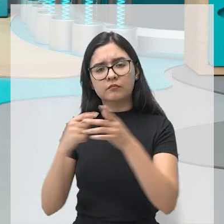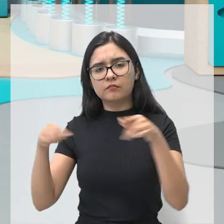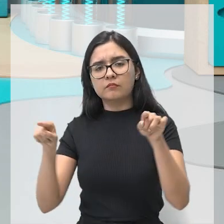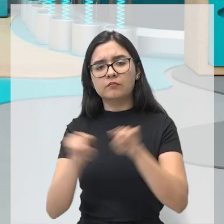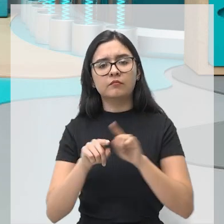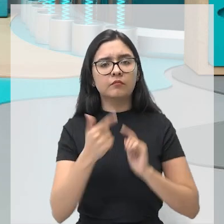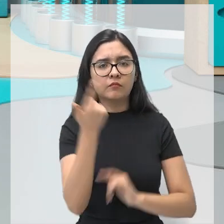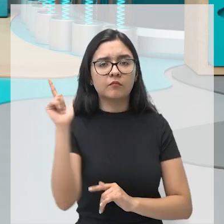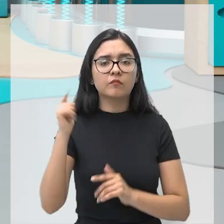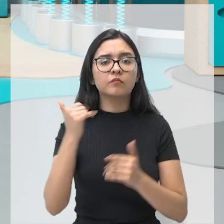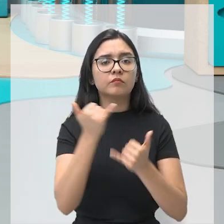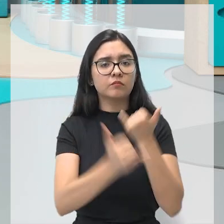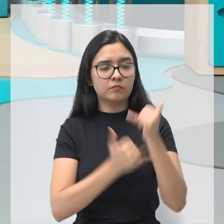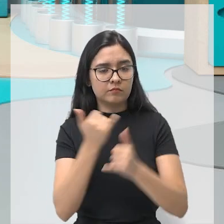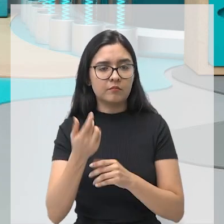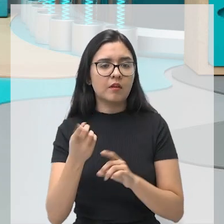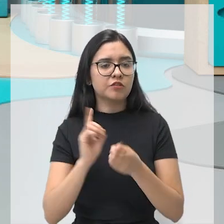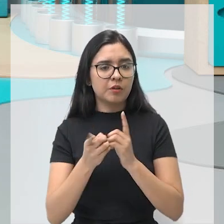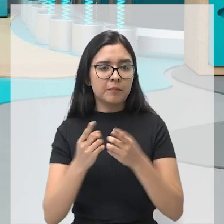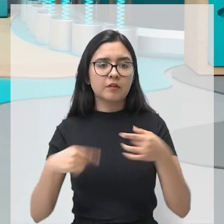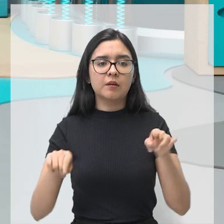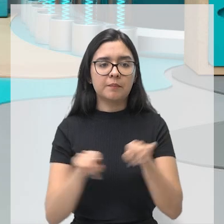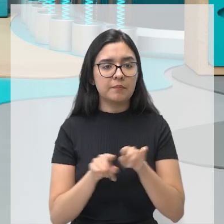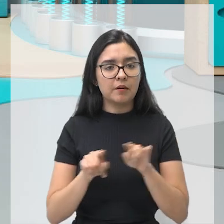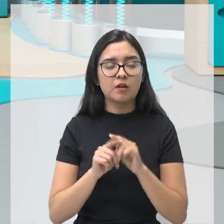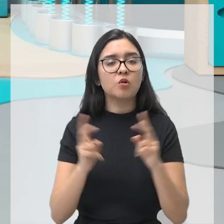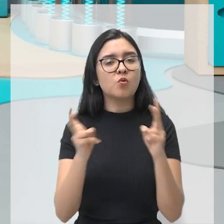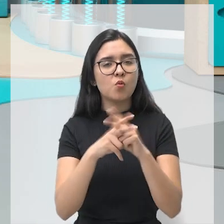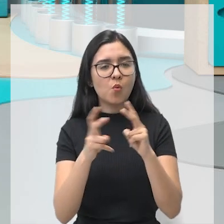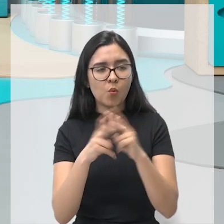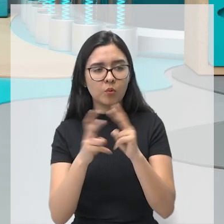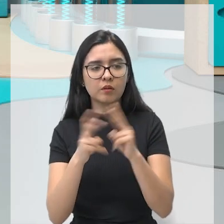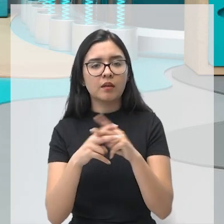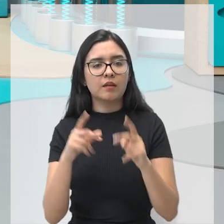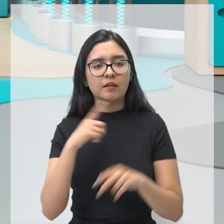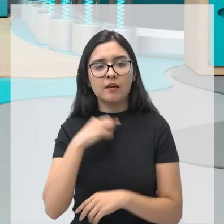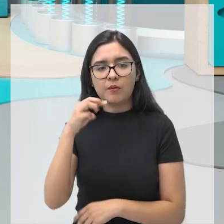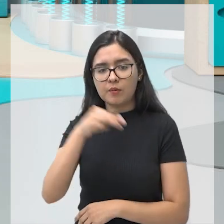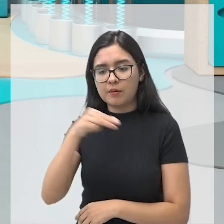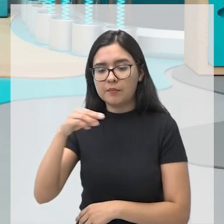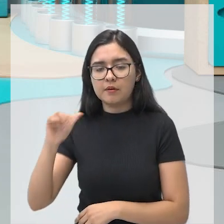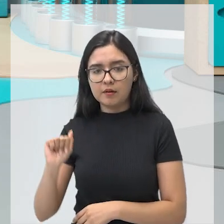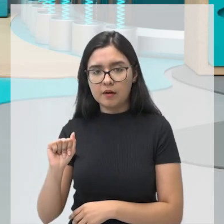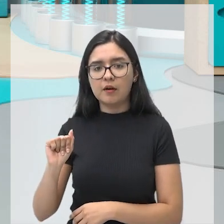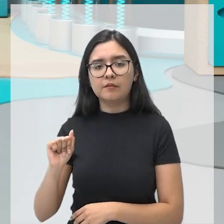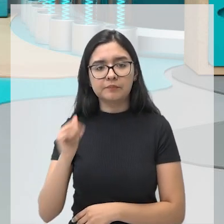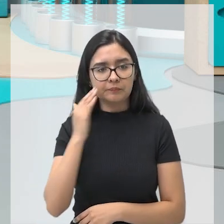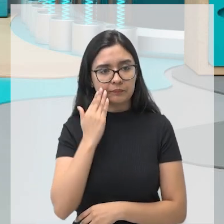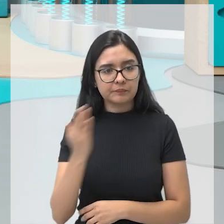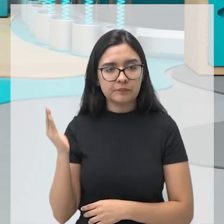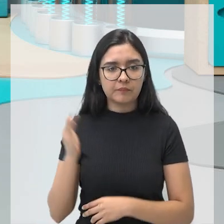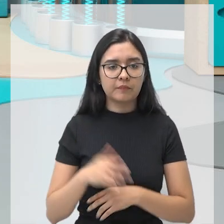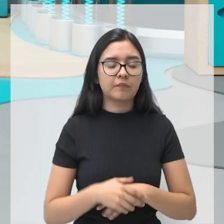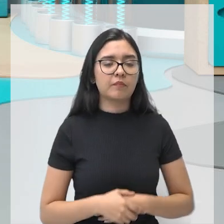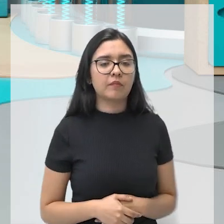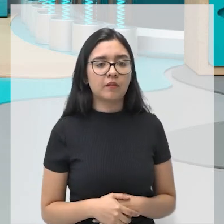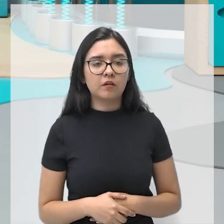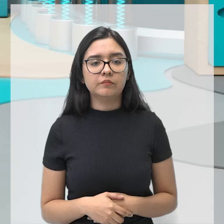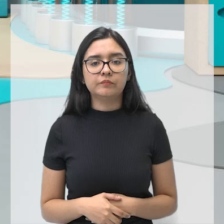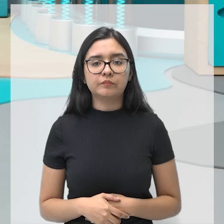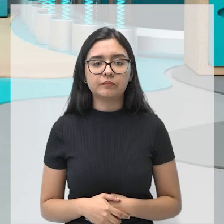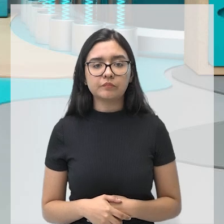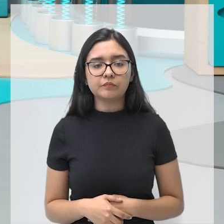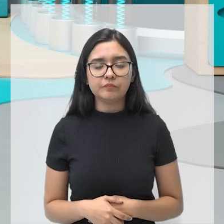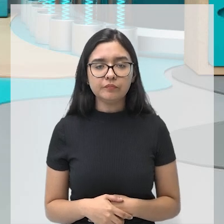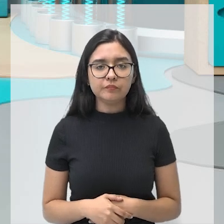mais dinâmicos. A gente vai ter exemplos também de jogos de luta, que tem ali o MMA, que é o Mixed Martial Arts, né,